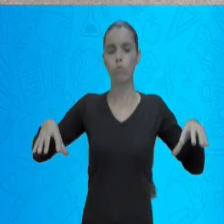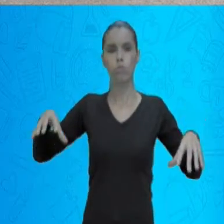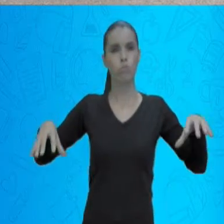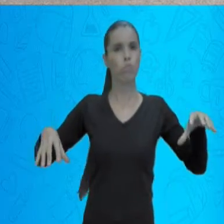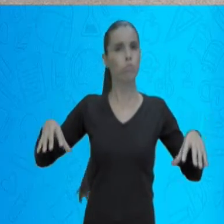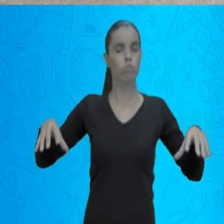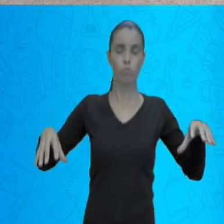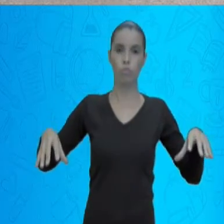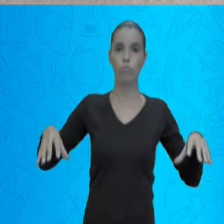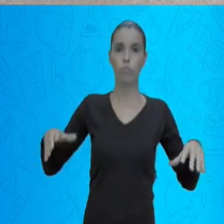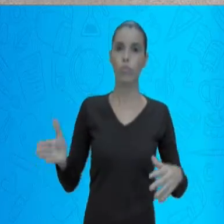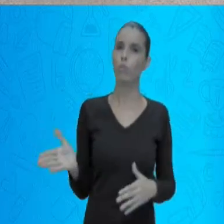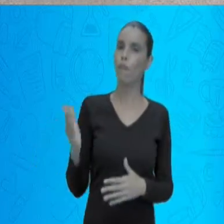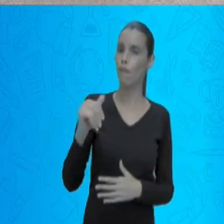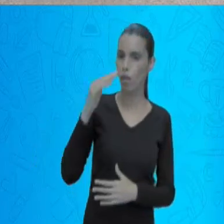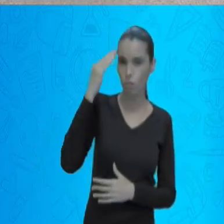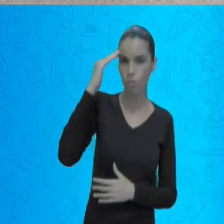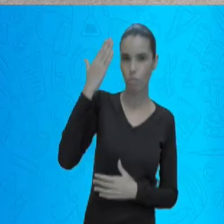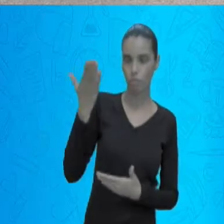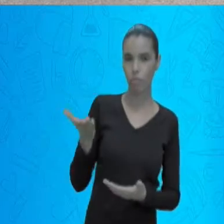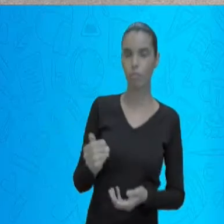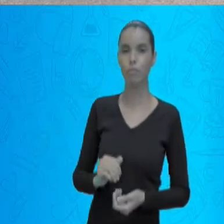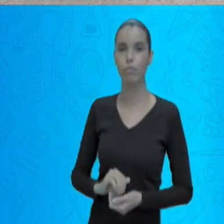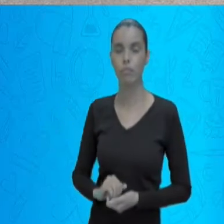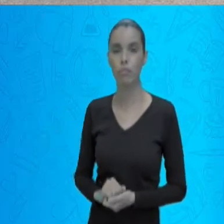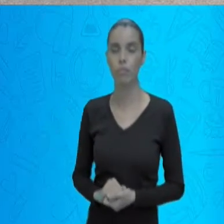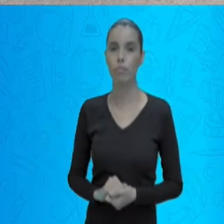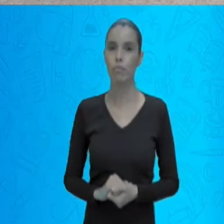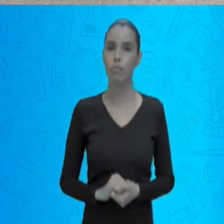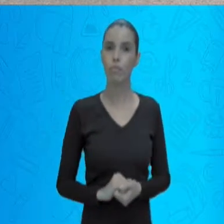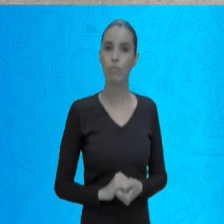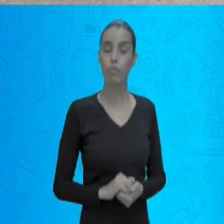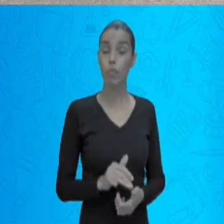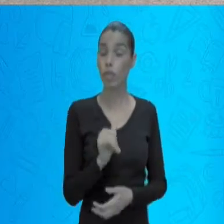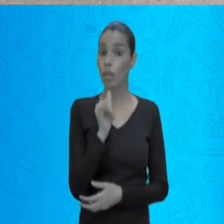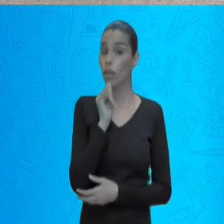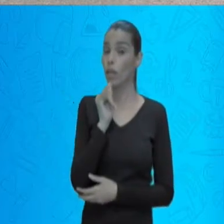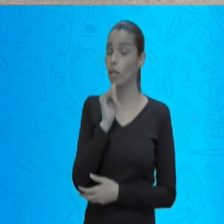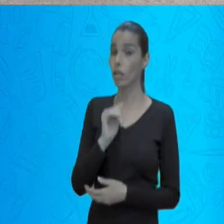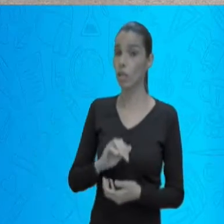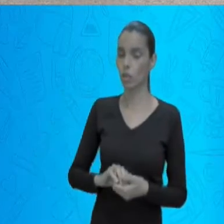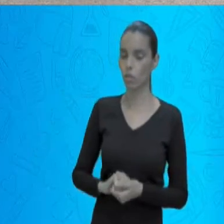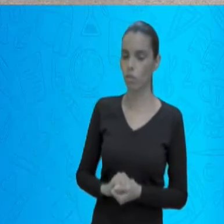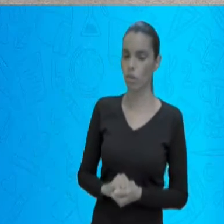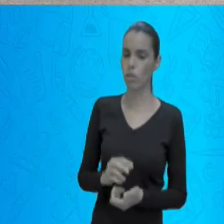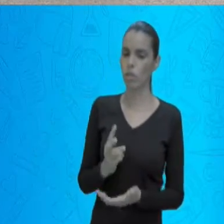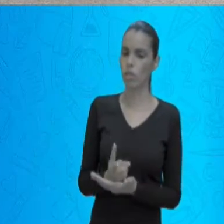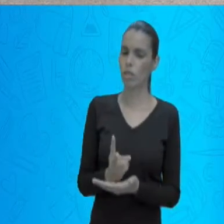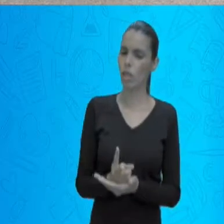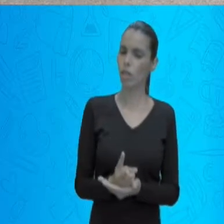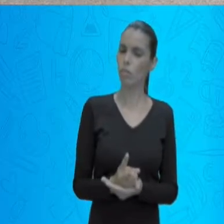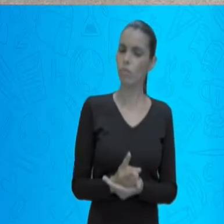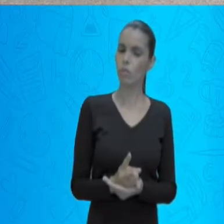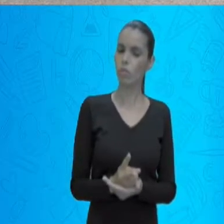Vamos entender melhor. Quando eu digo que a mistura é